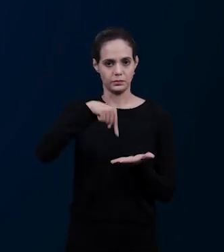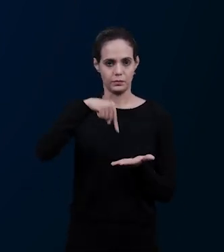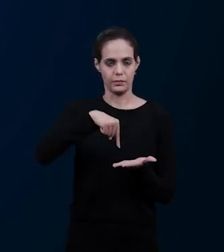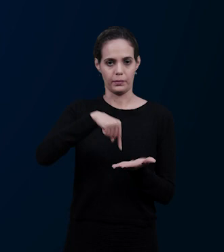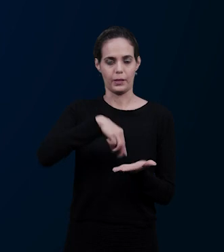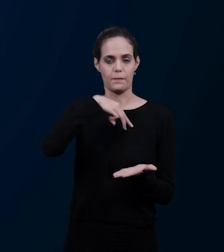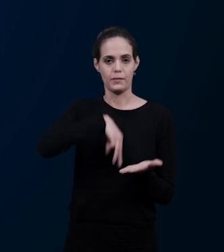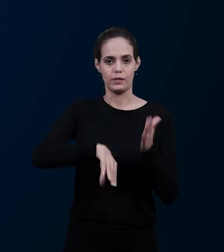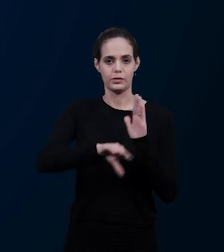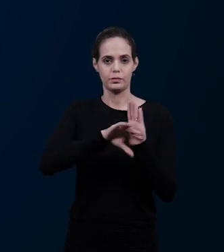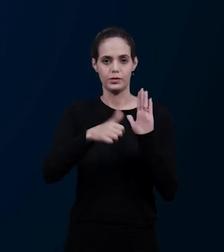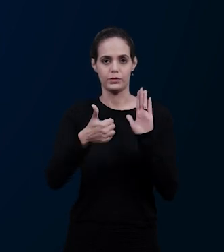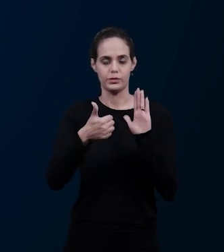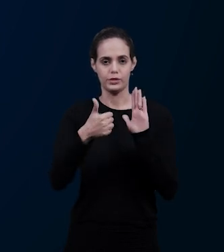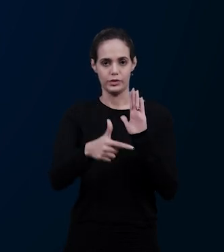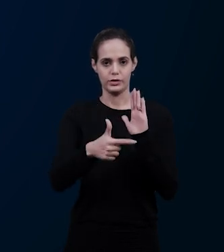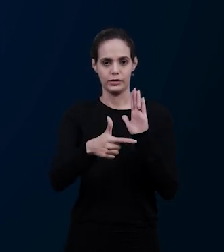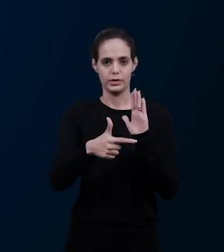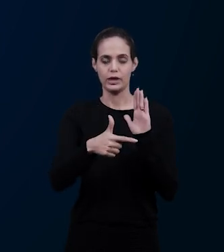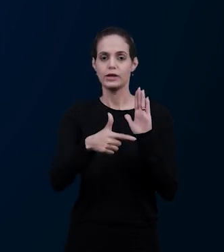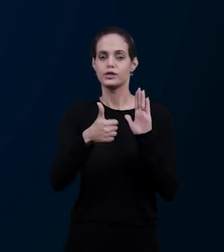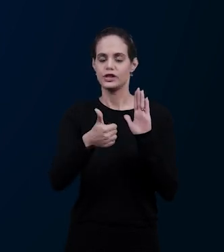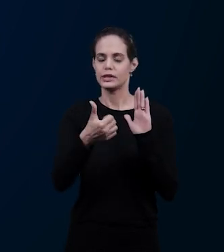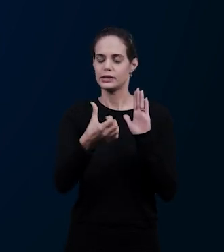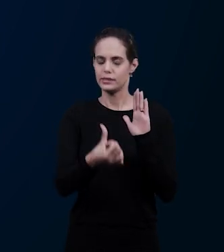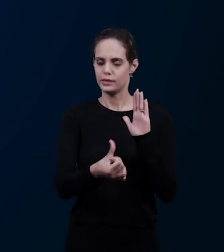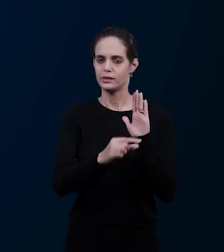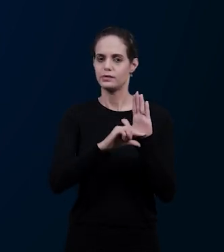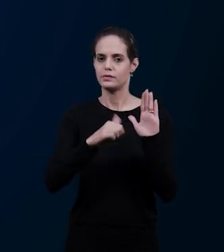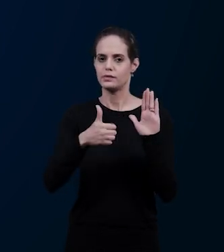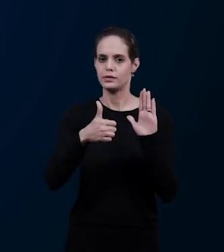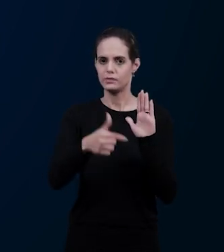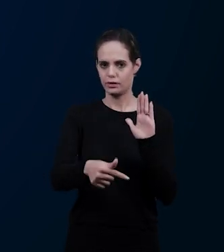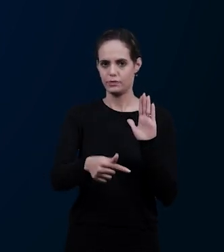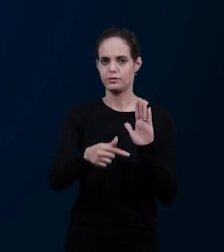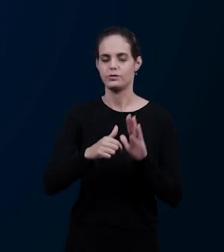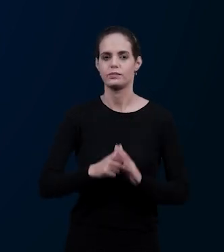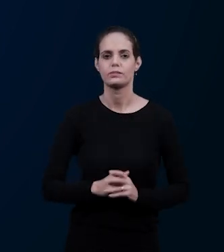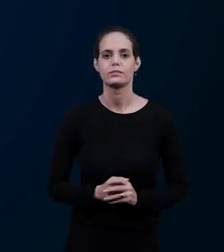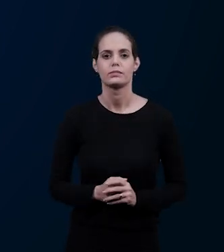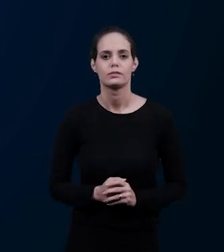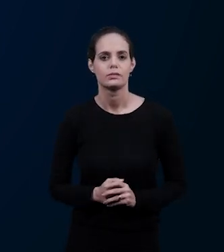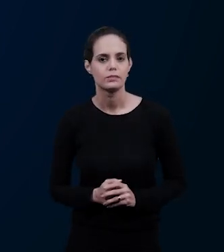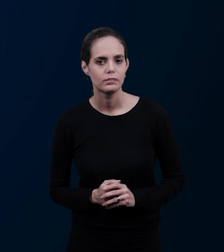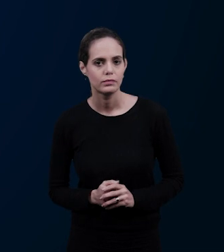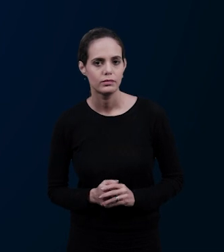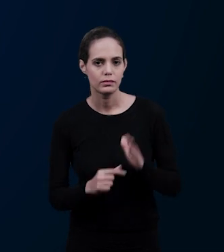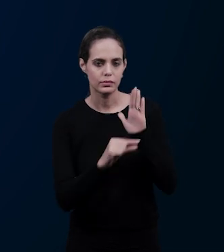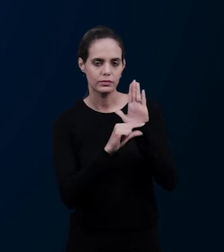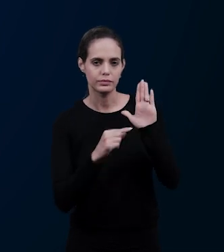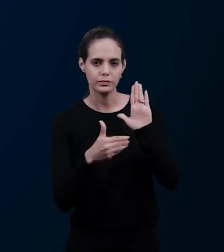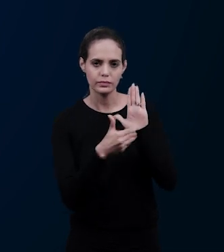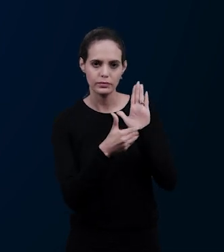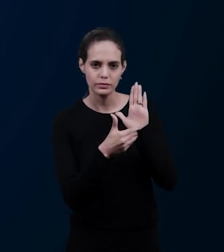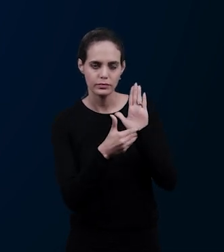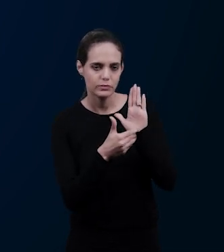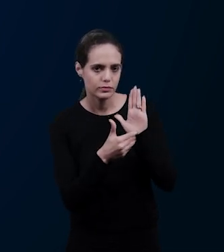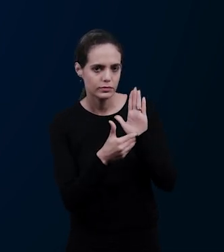Marcos, capítulo 16, verso 17, que diz, na última parte do